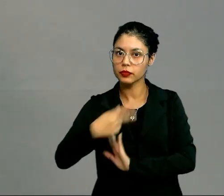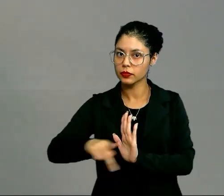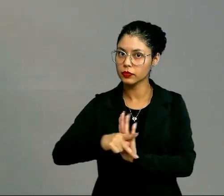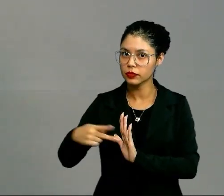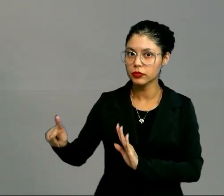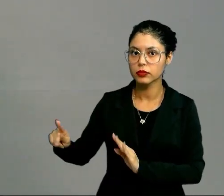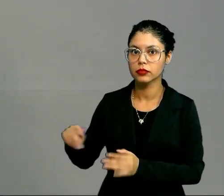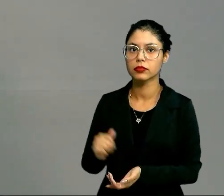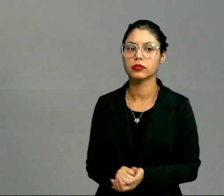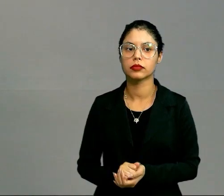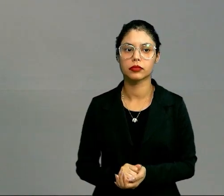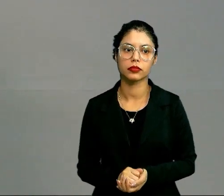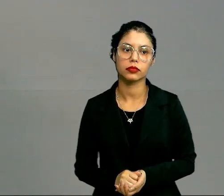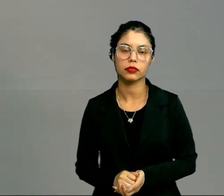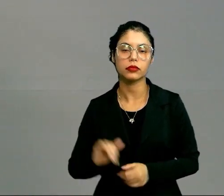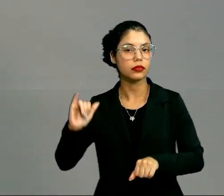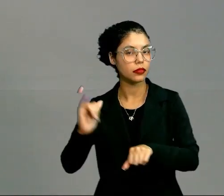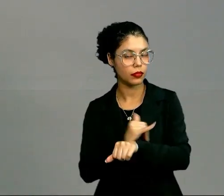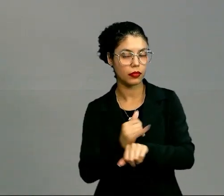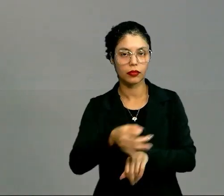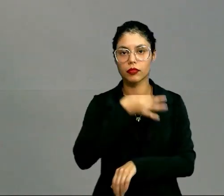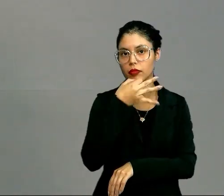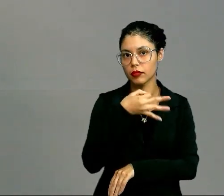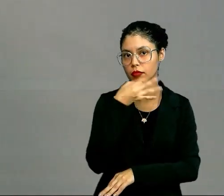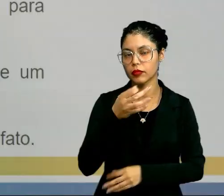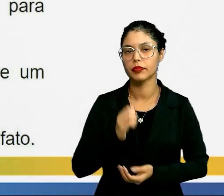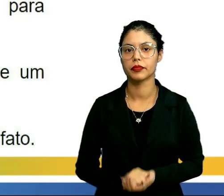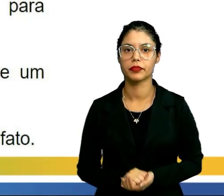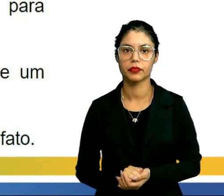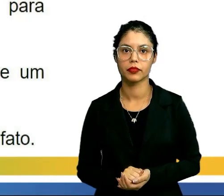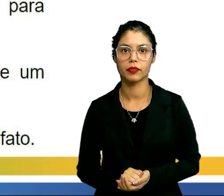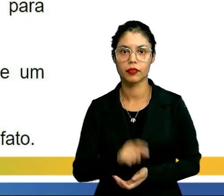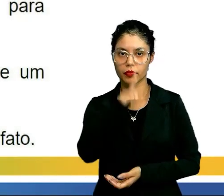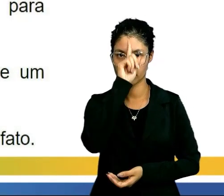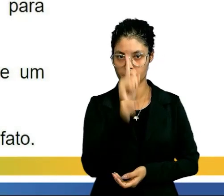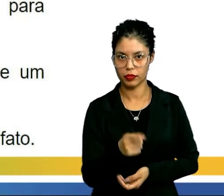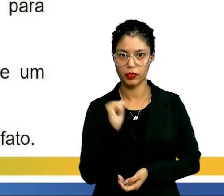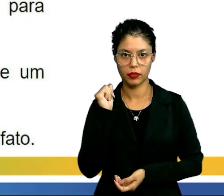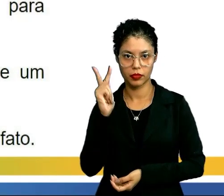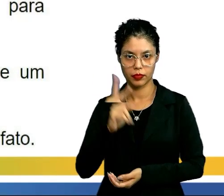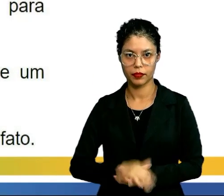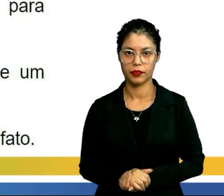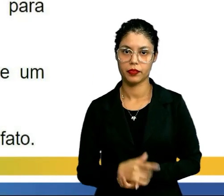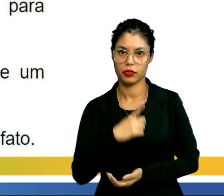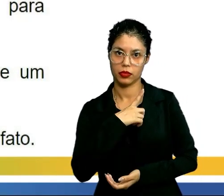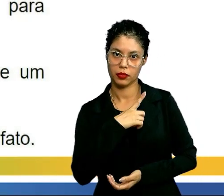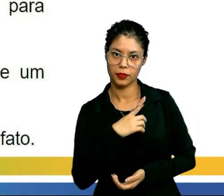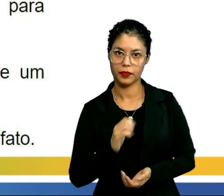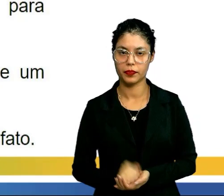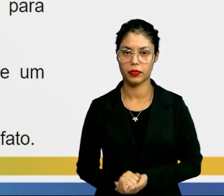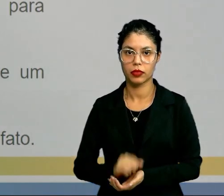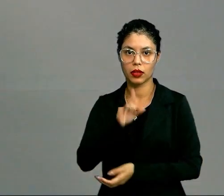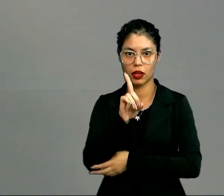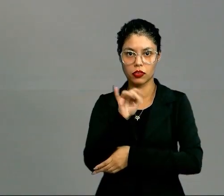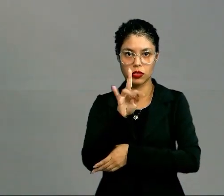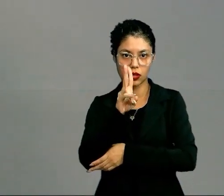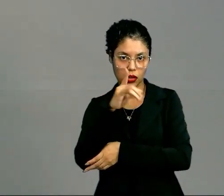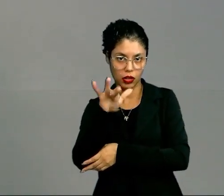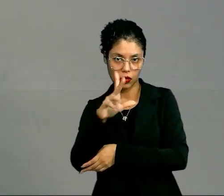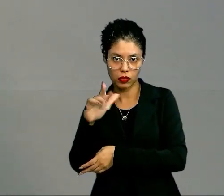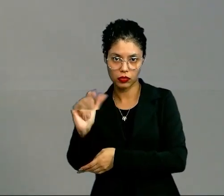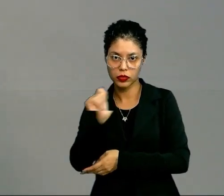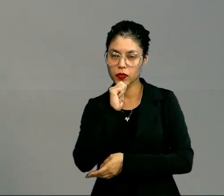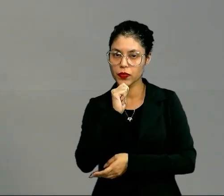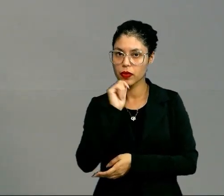corretas. Essas seriam estratégias argumentativas por autoridade, tá? E aí nós temos a de alusão histórica,